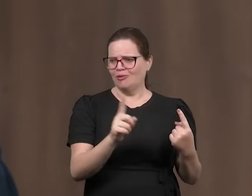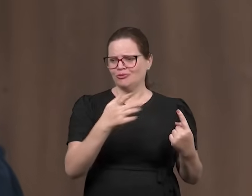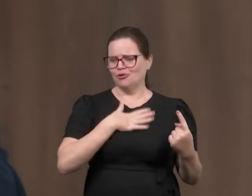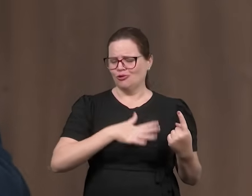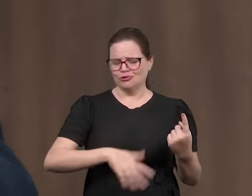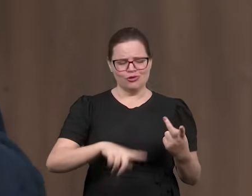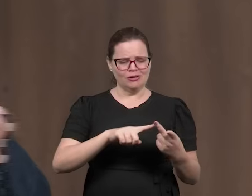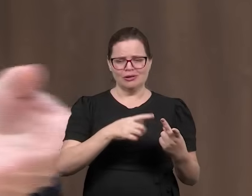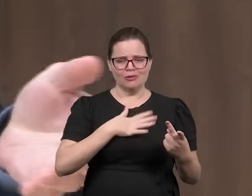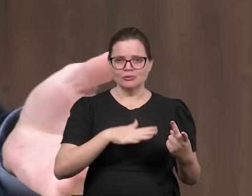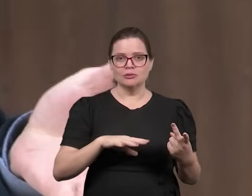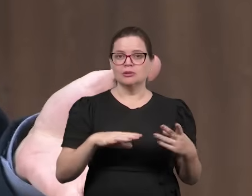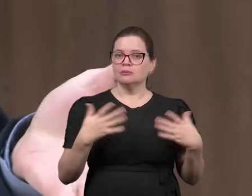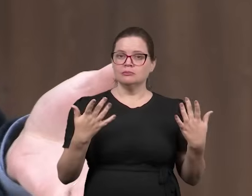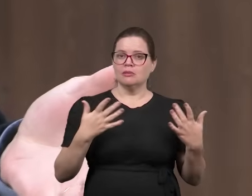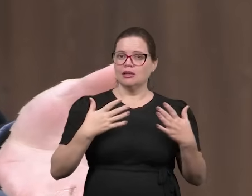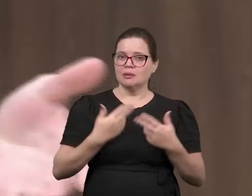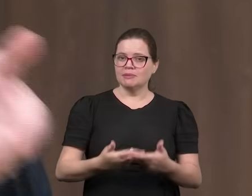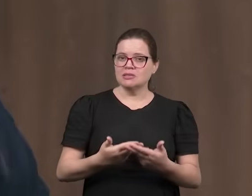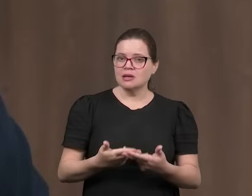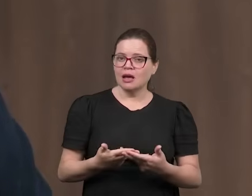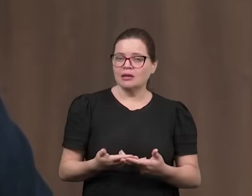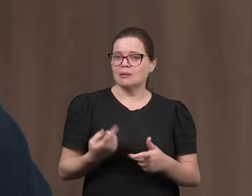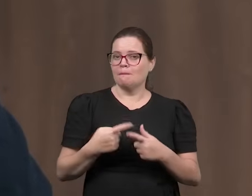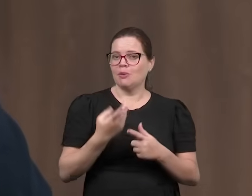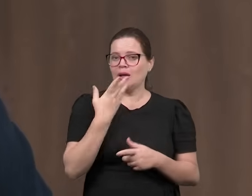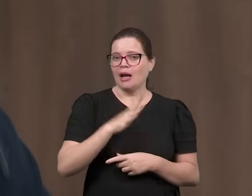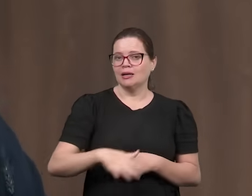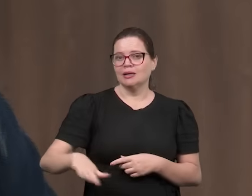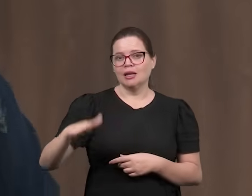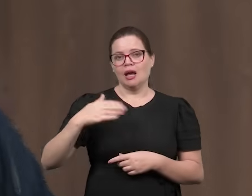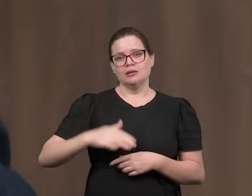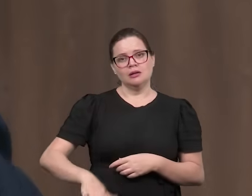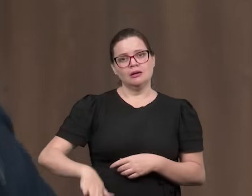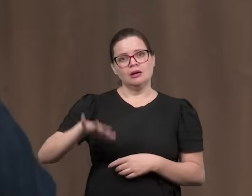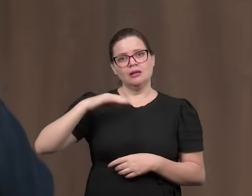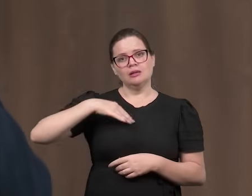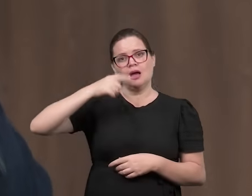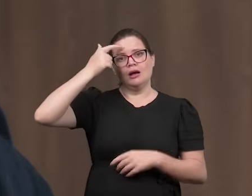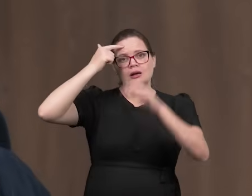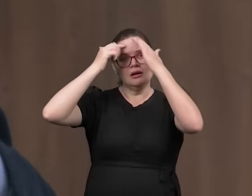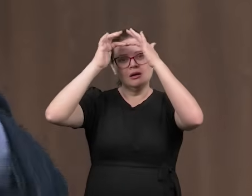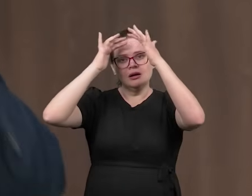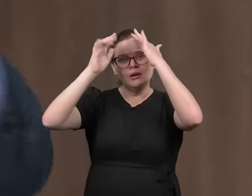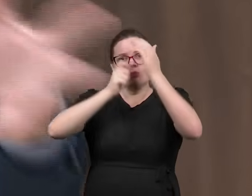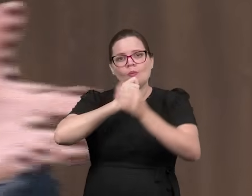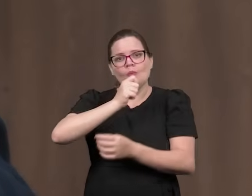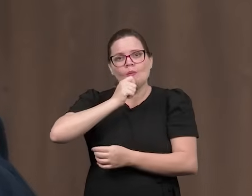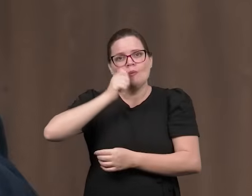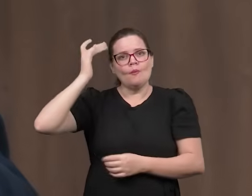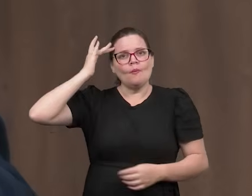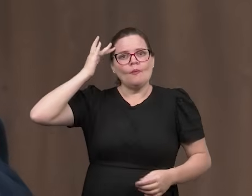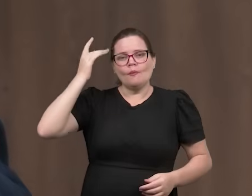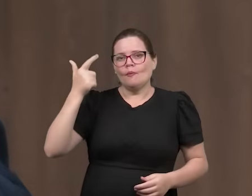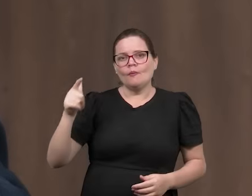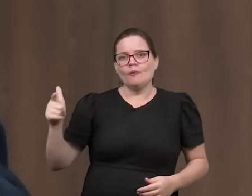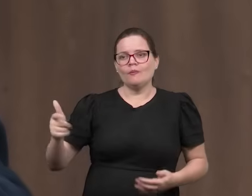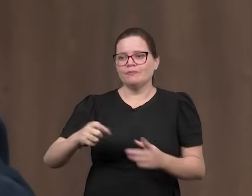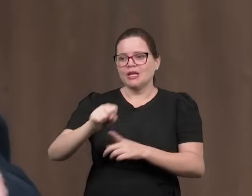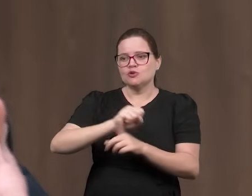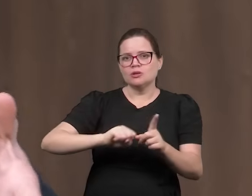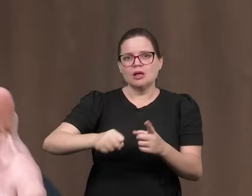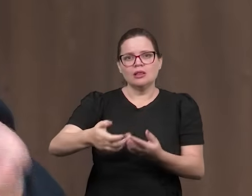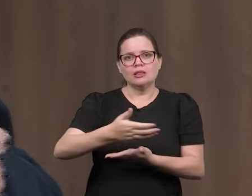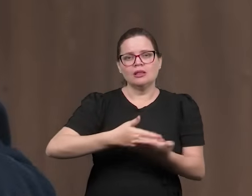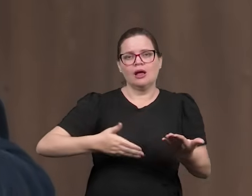apurando esse talento, porque a criança está numa fase de construção, até psicológica, cognitiva, né? Todo esse aspecto, até socialmente ela está em